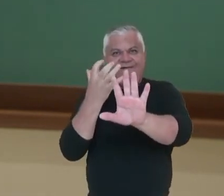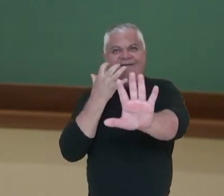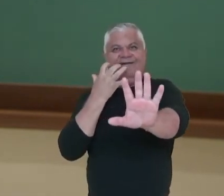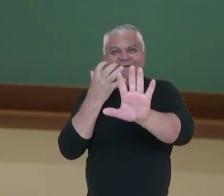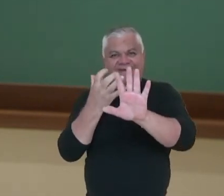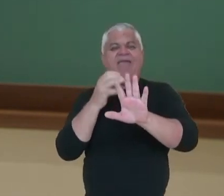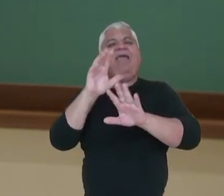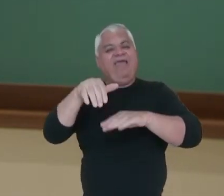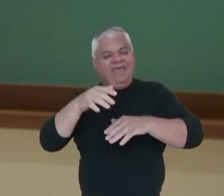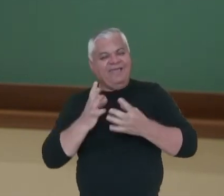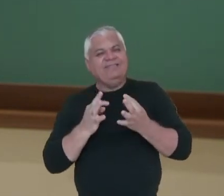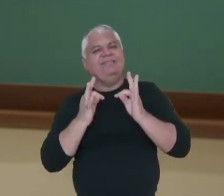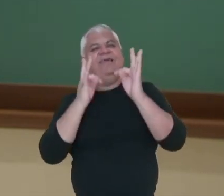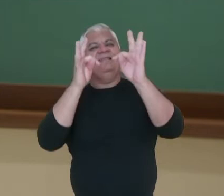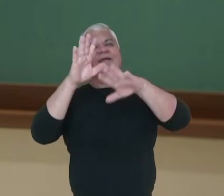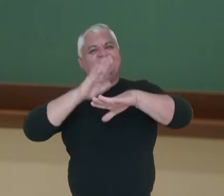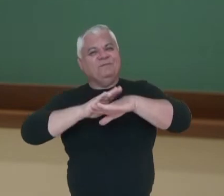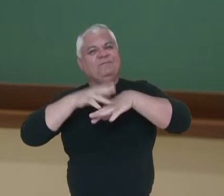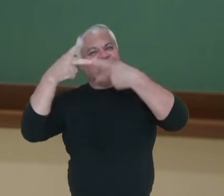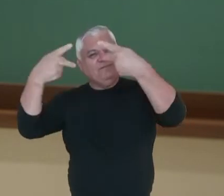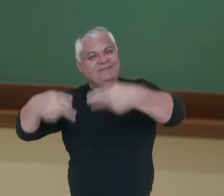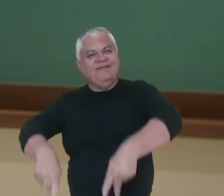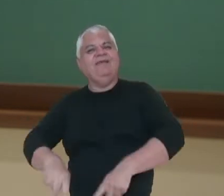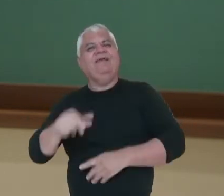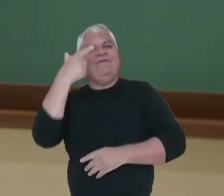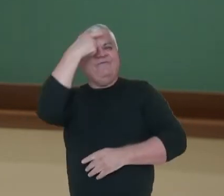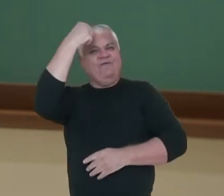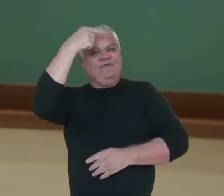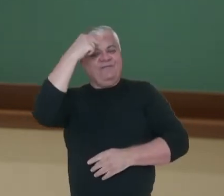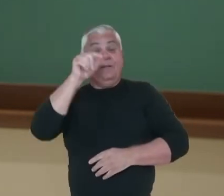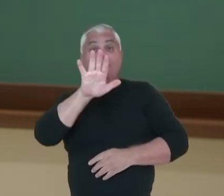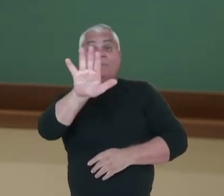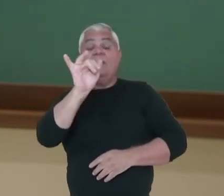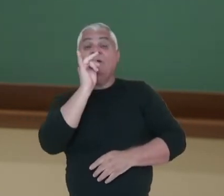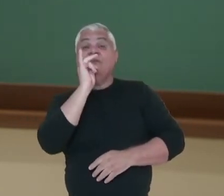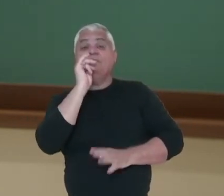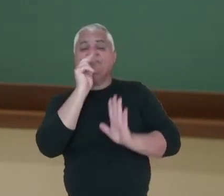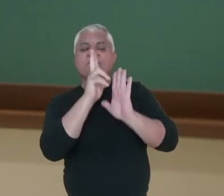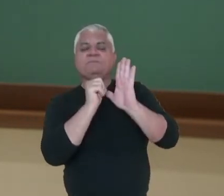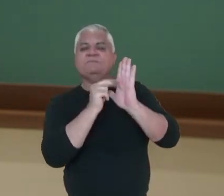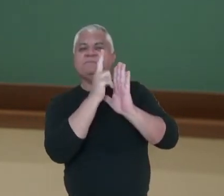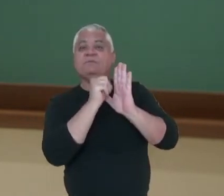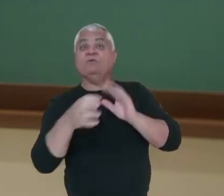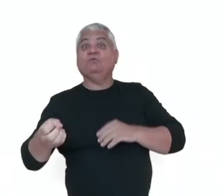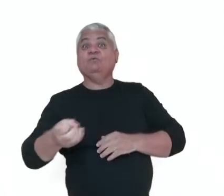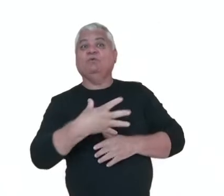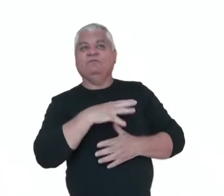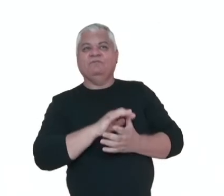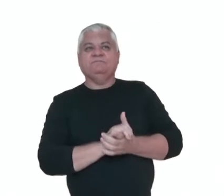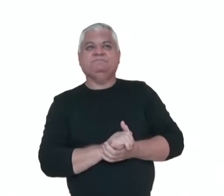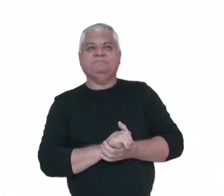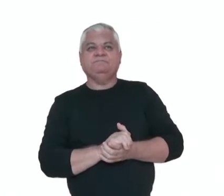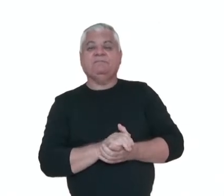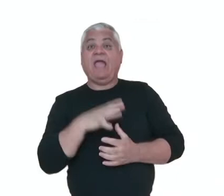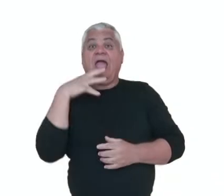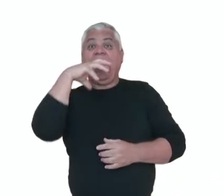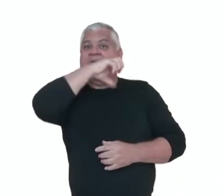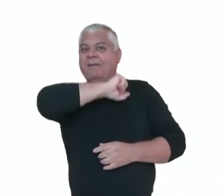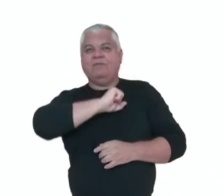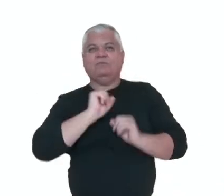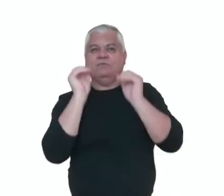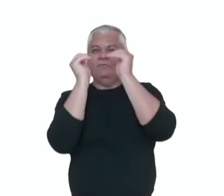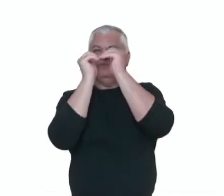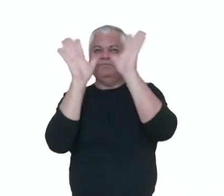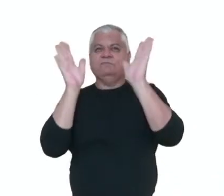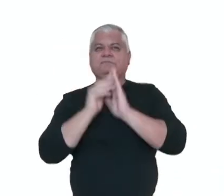regras acadêmicas que eles seguem previamente, com certeza. Só que eles dão umas pequenas inovações. Quais são? Pinturas rápidas ao ar livre, resultando